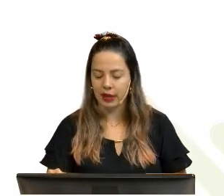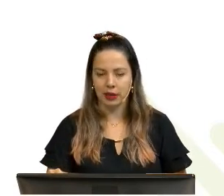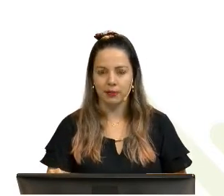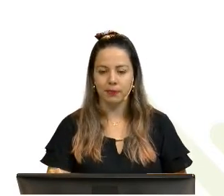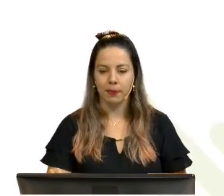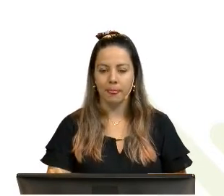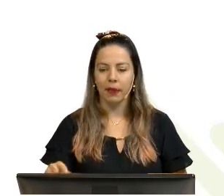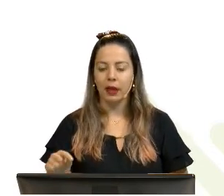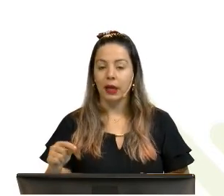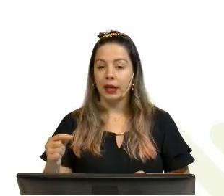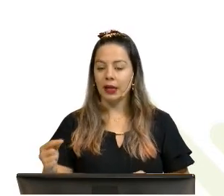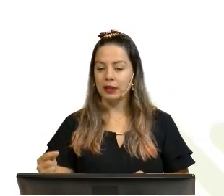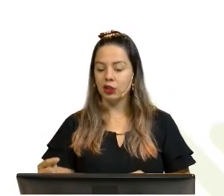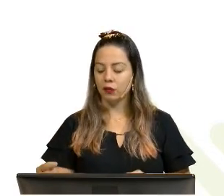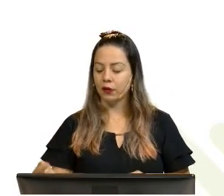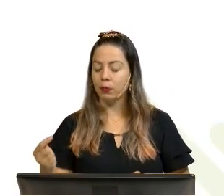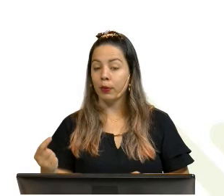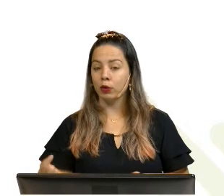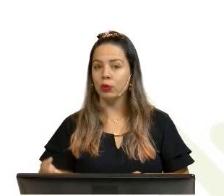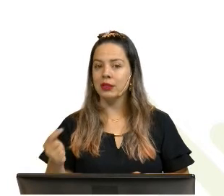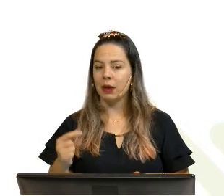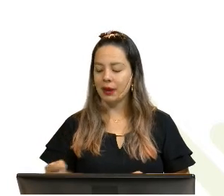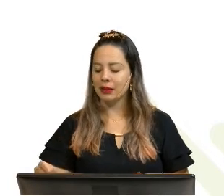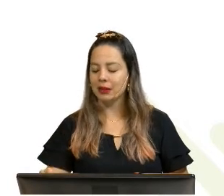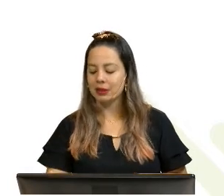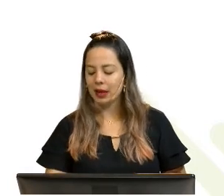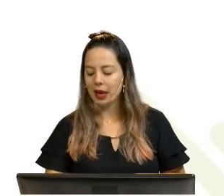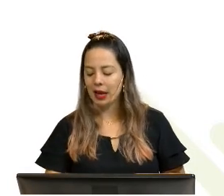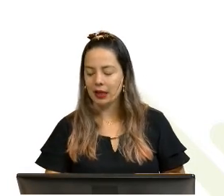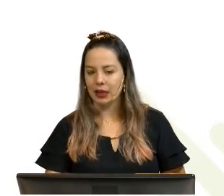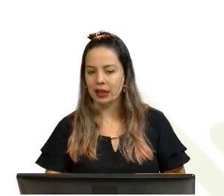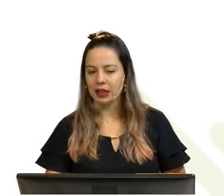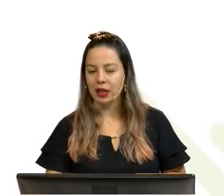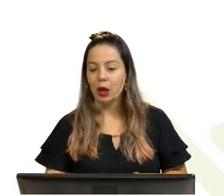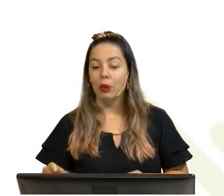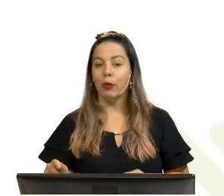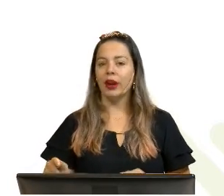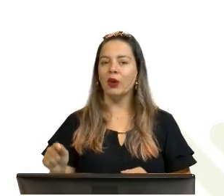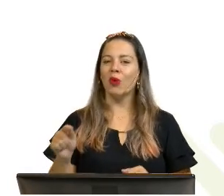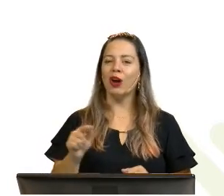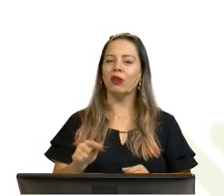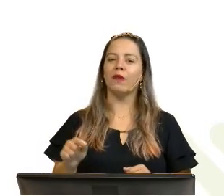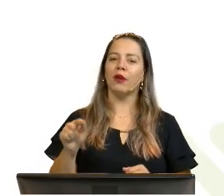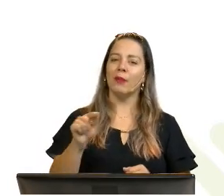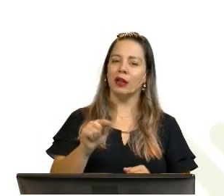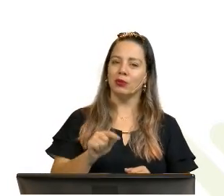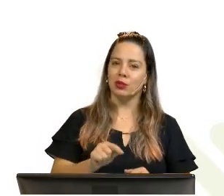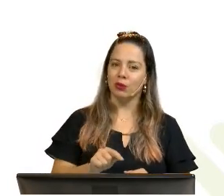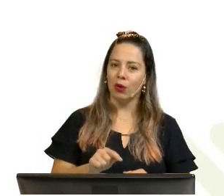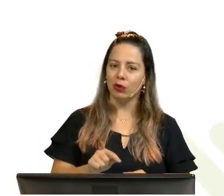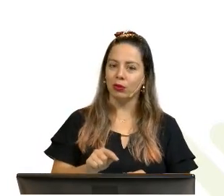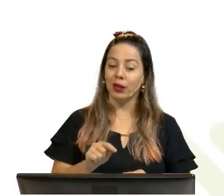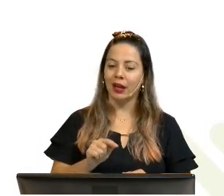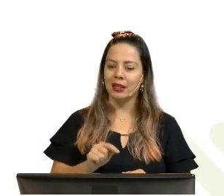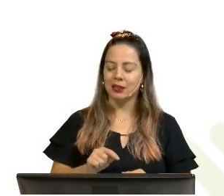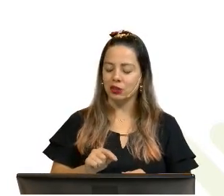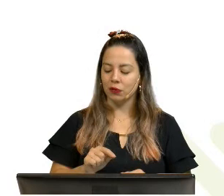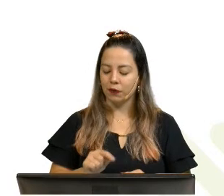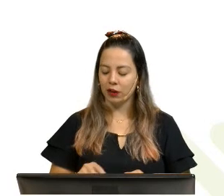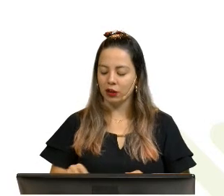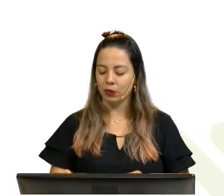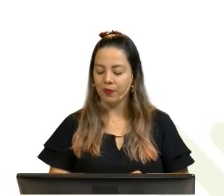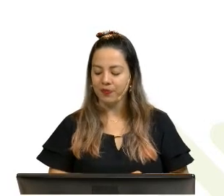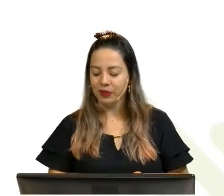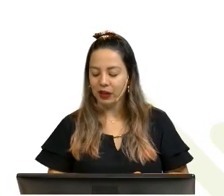2 n esse indivíduo produz gametas ele porém quando formados esgoto esse